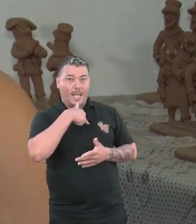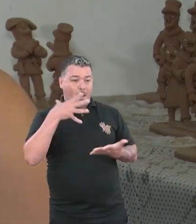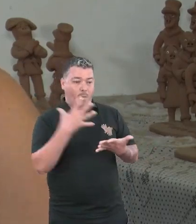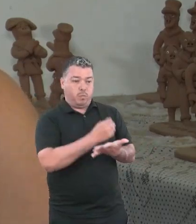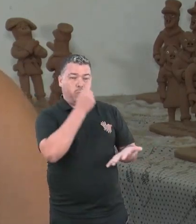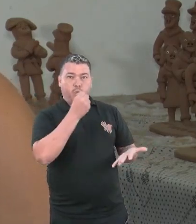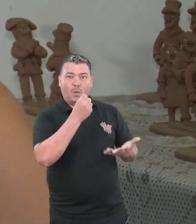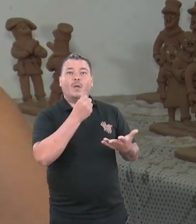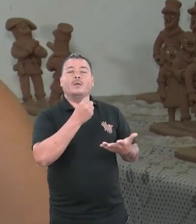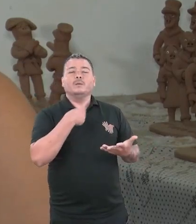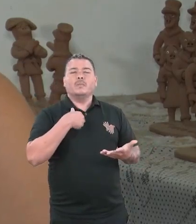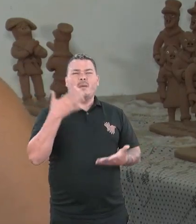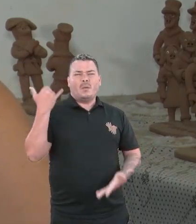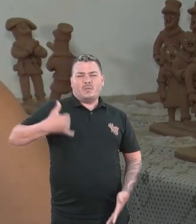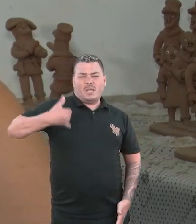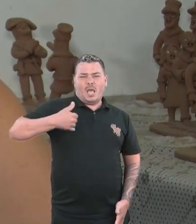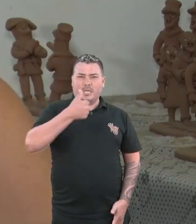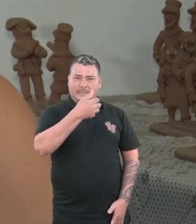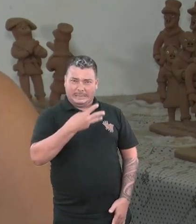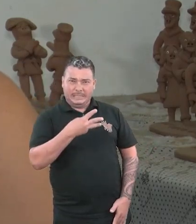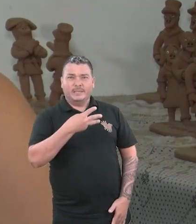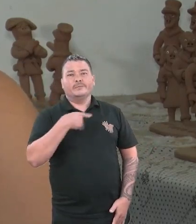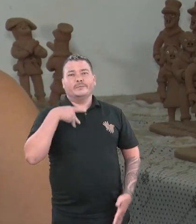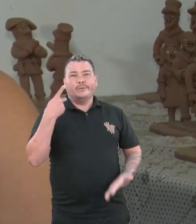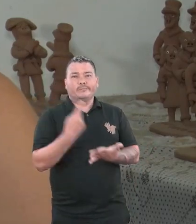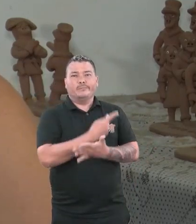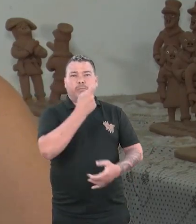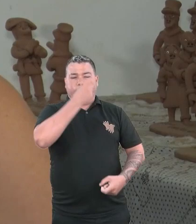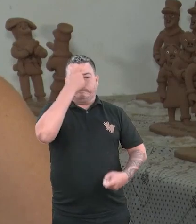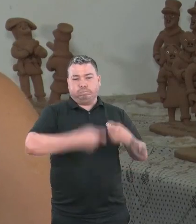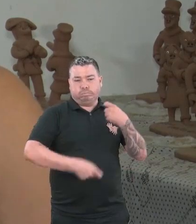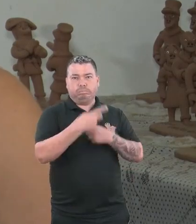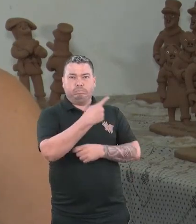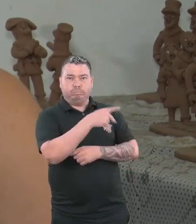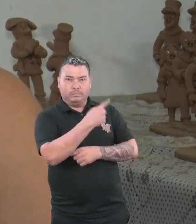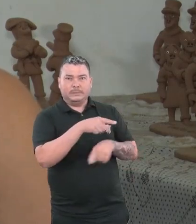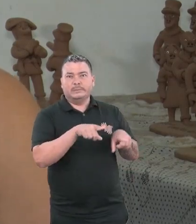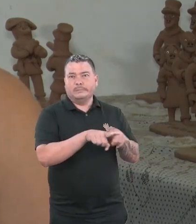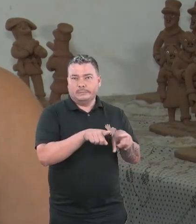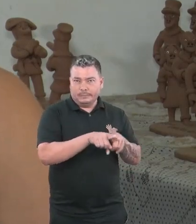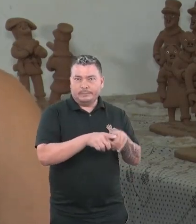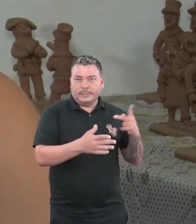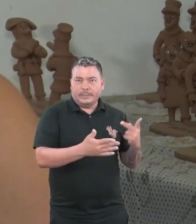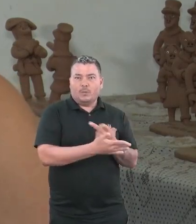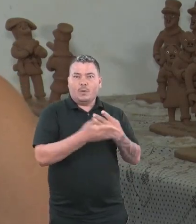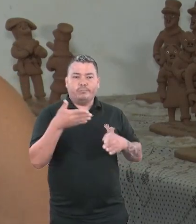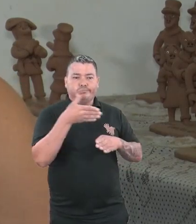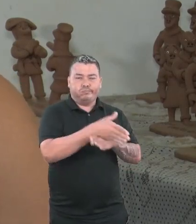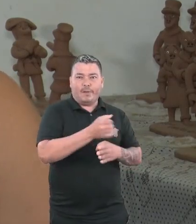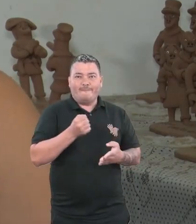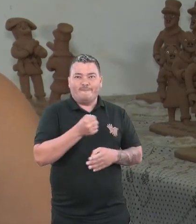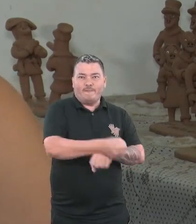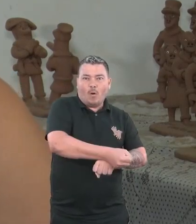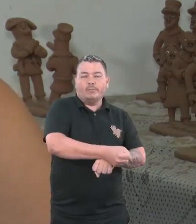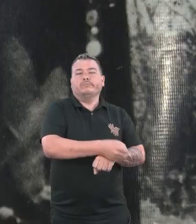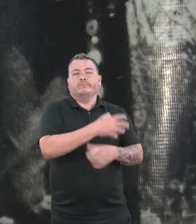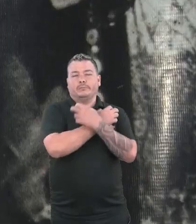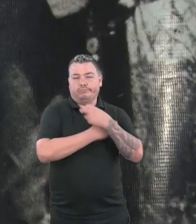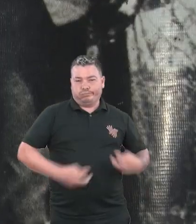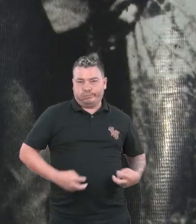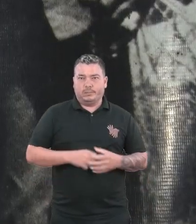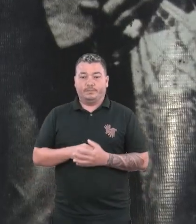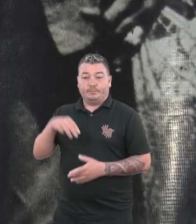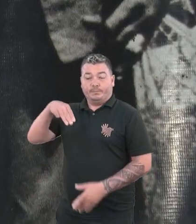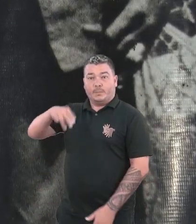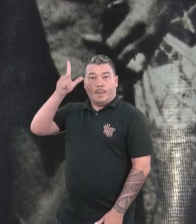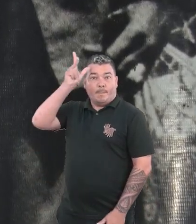foi raptada por Zé Sereno aos 13 anos, vítima de um abuso sexual e teve que entrar no cangaço à força.